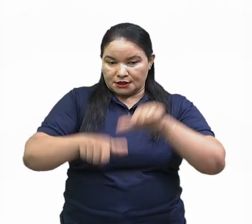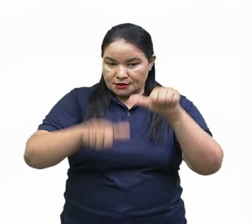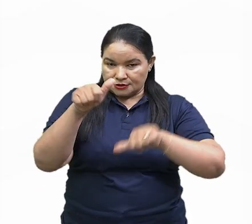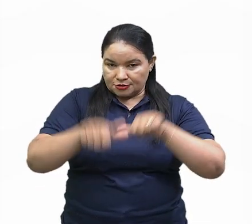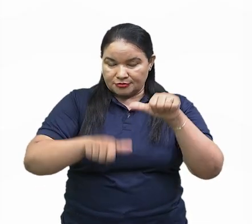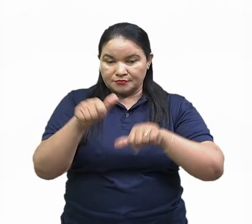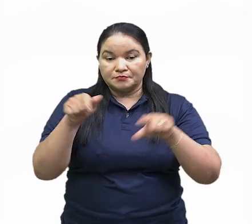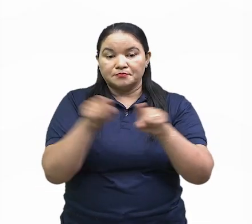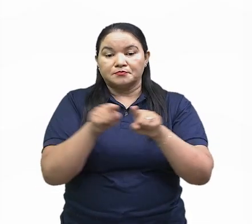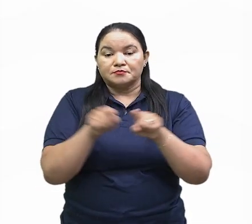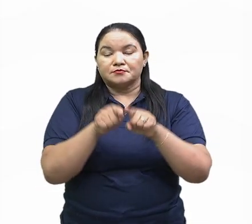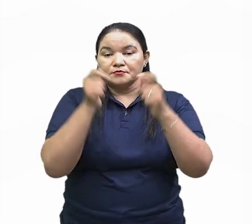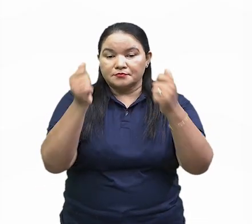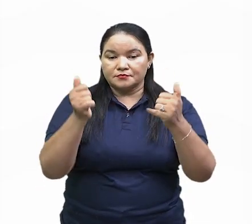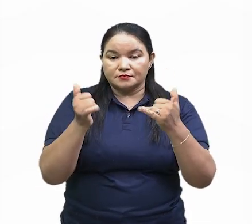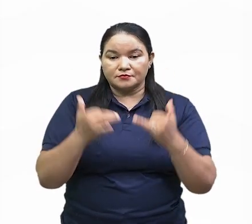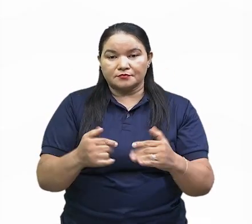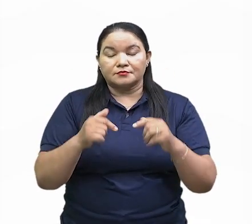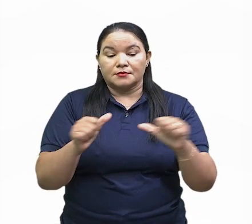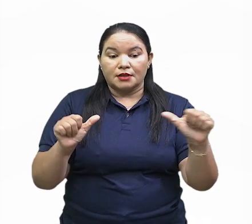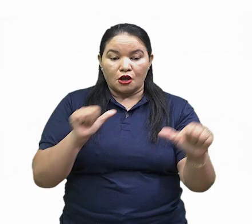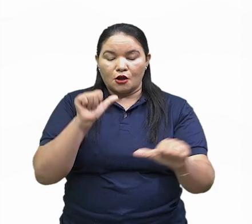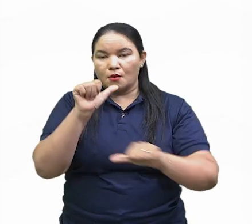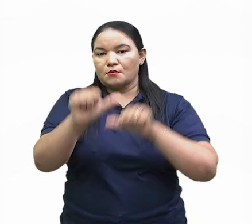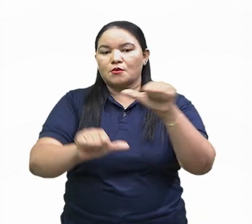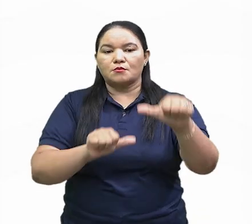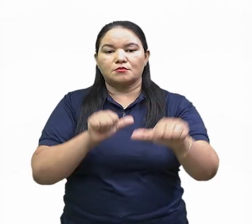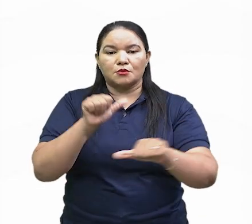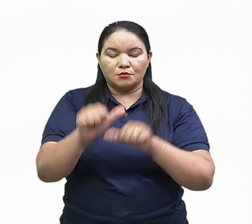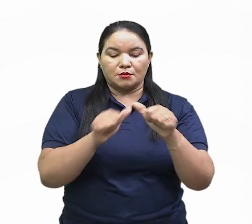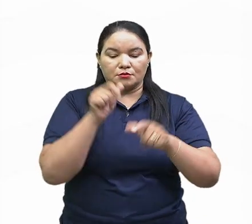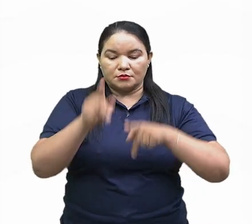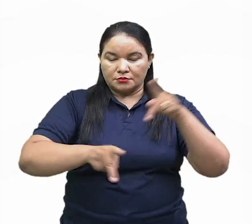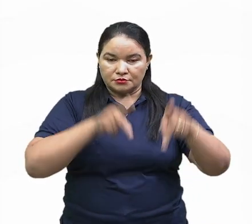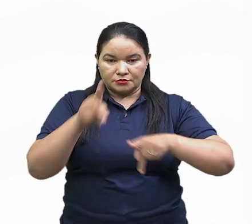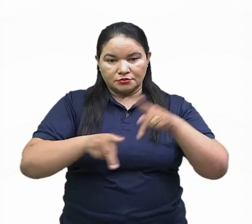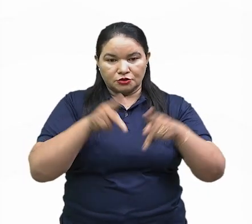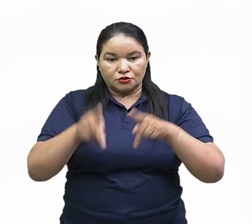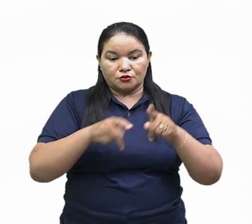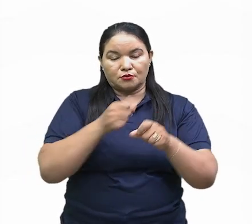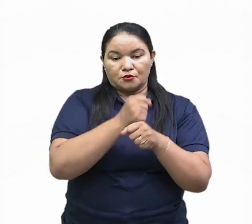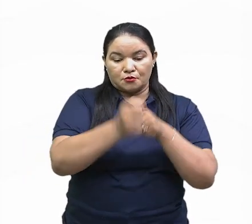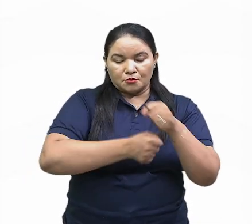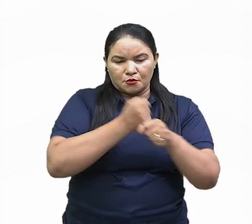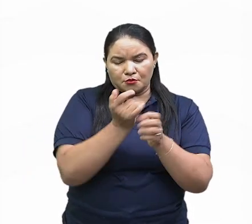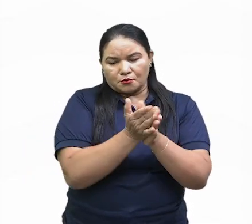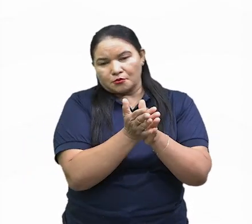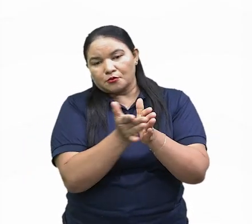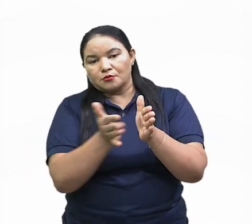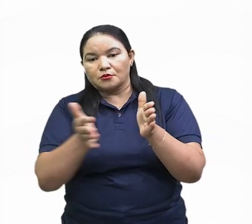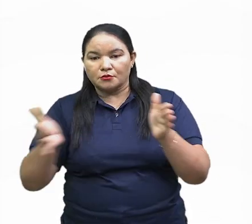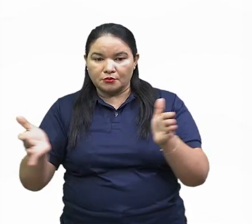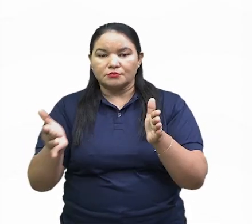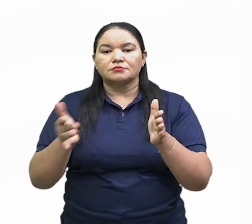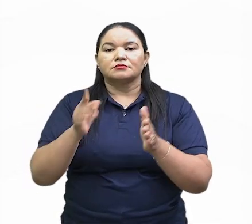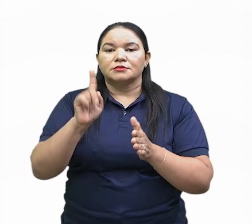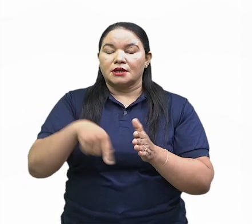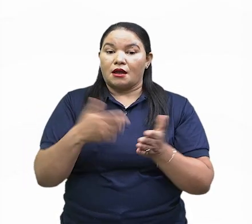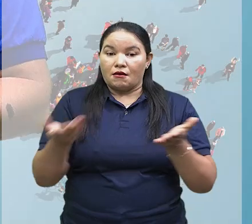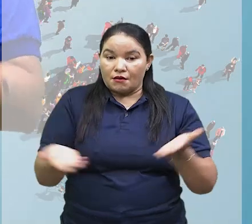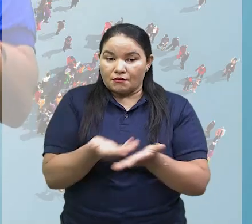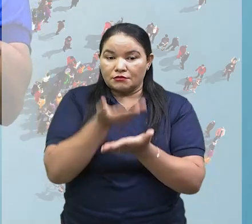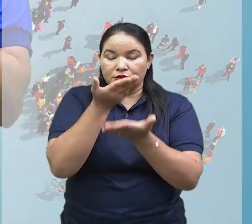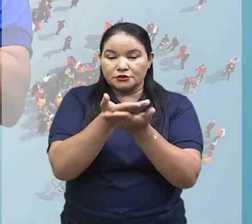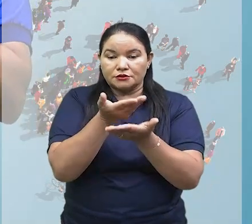e descrever as transformações na população ao longo do tempo, que é o que nós